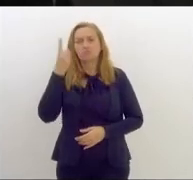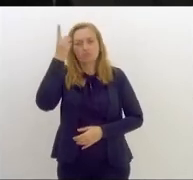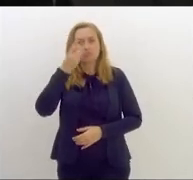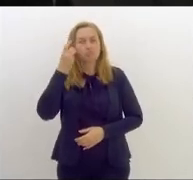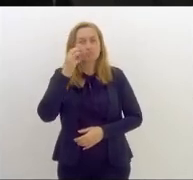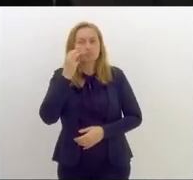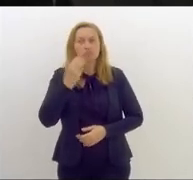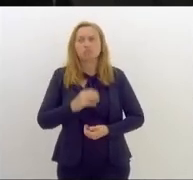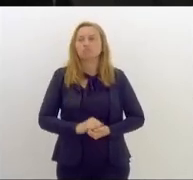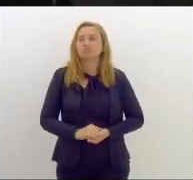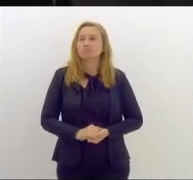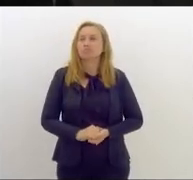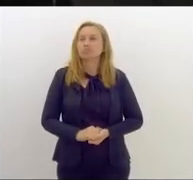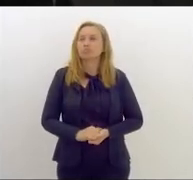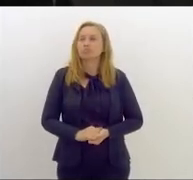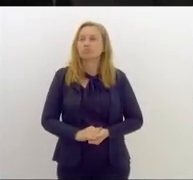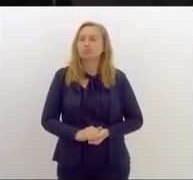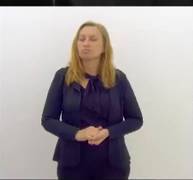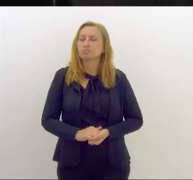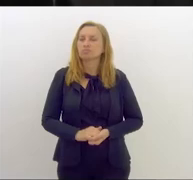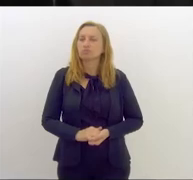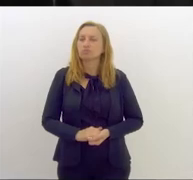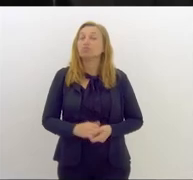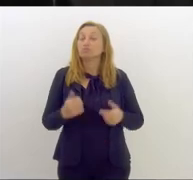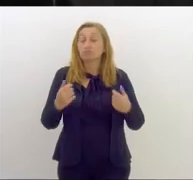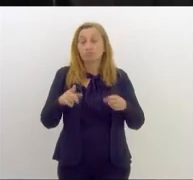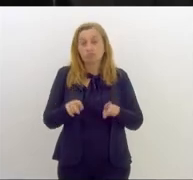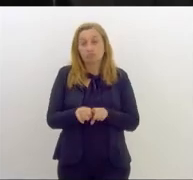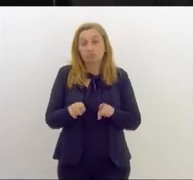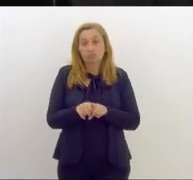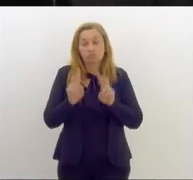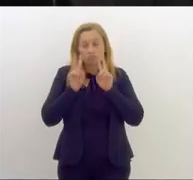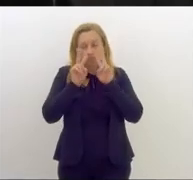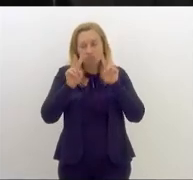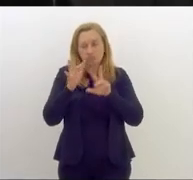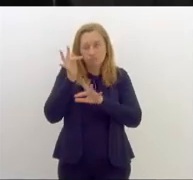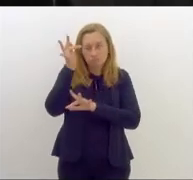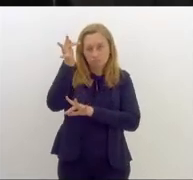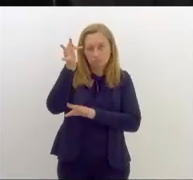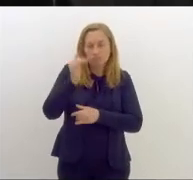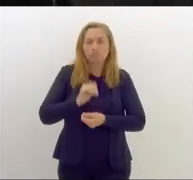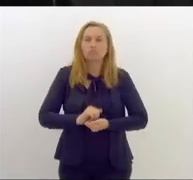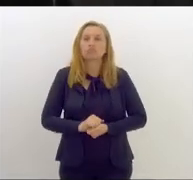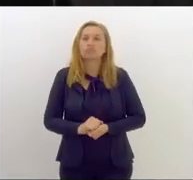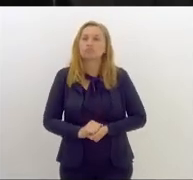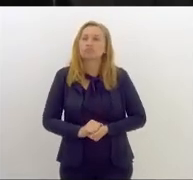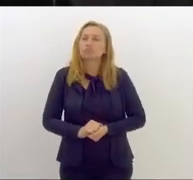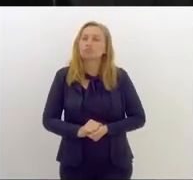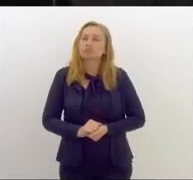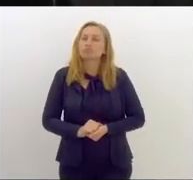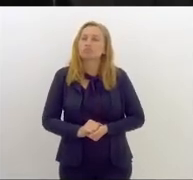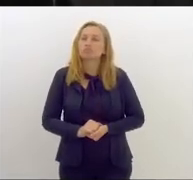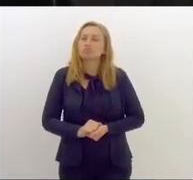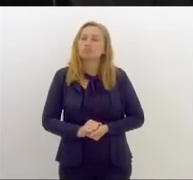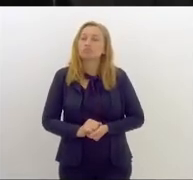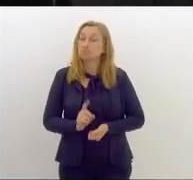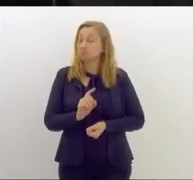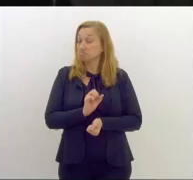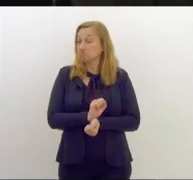waldeck Carneiro porque a gente precisa também olhar o futuro e não ficar